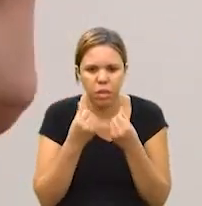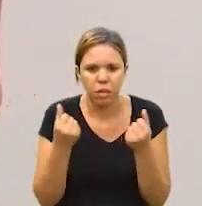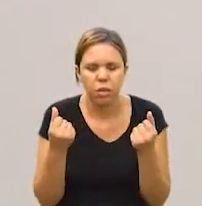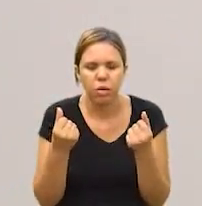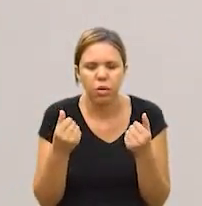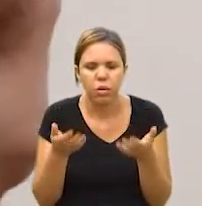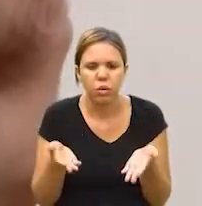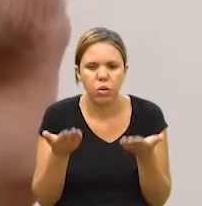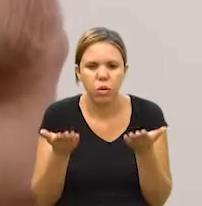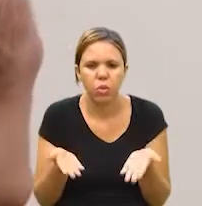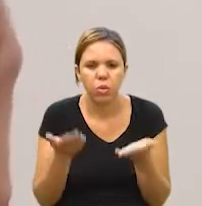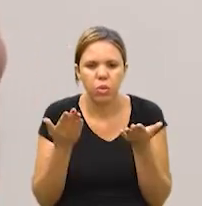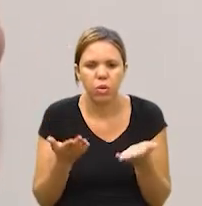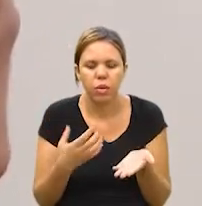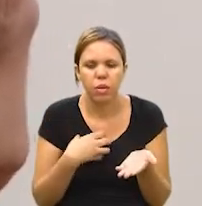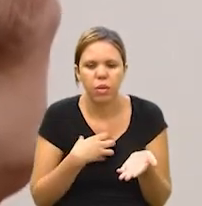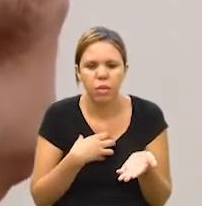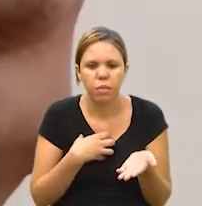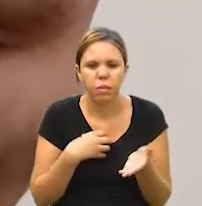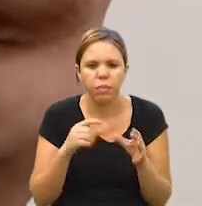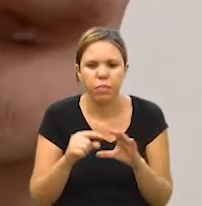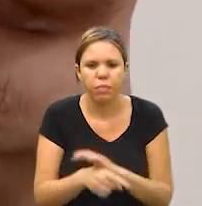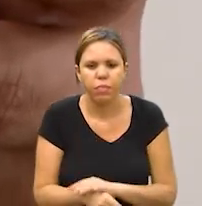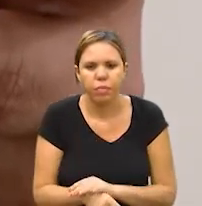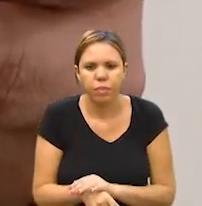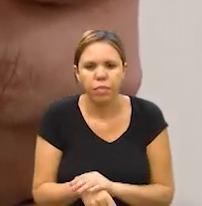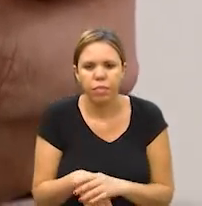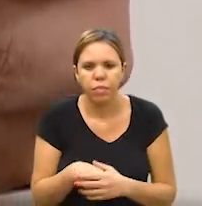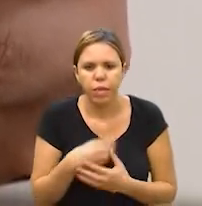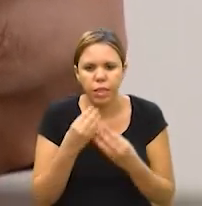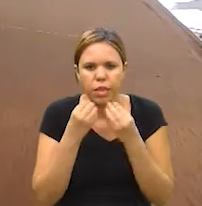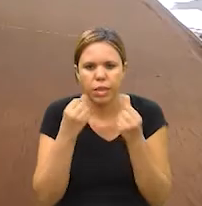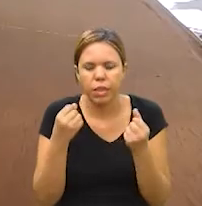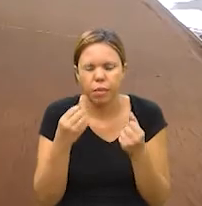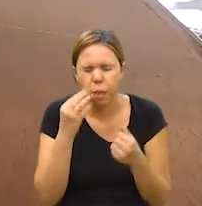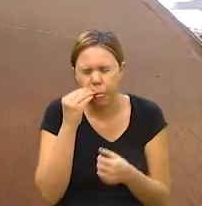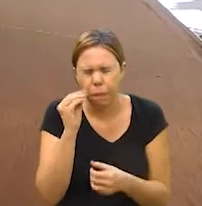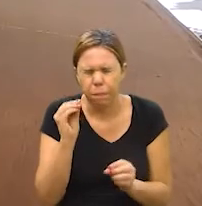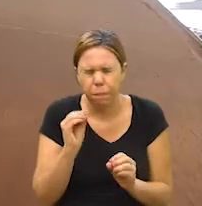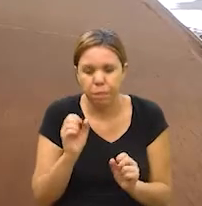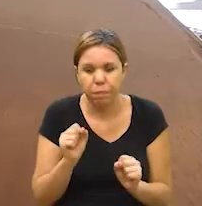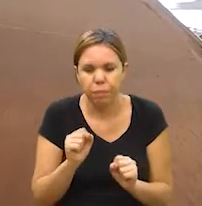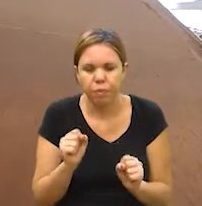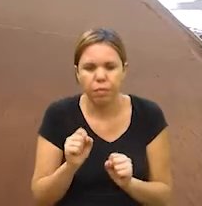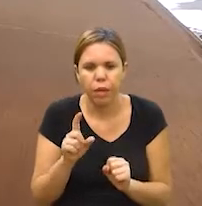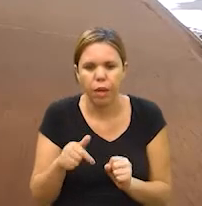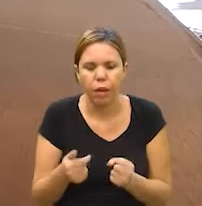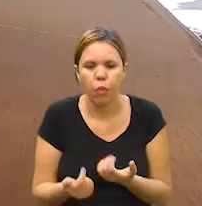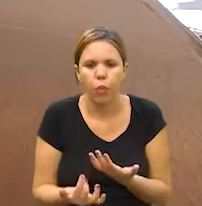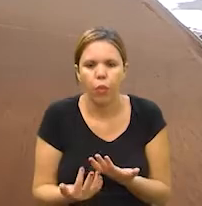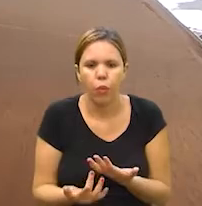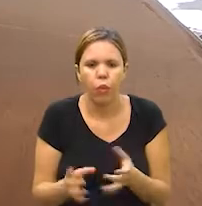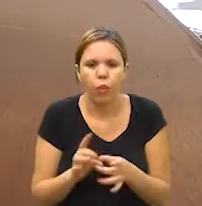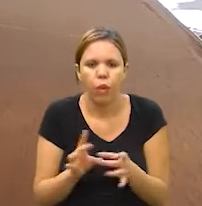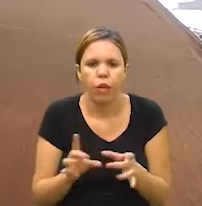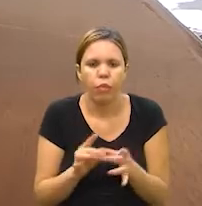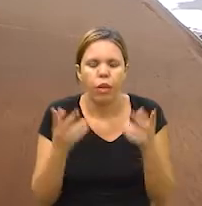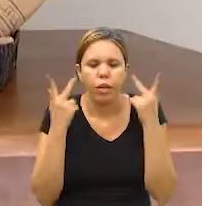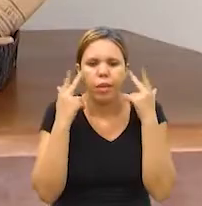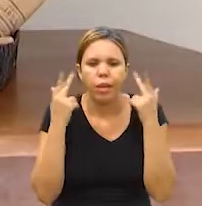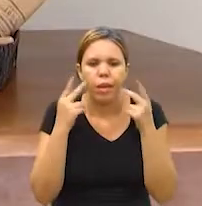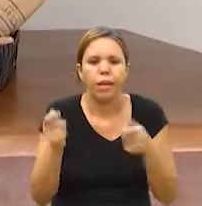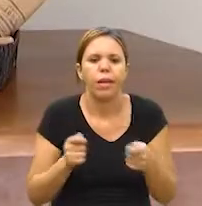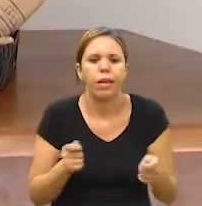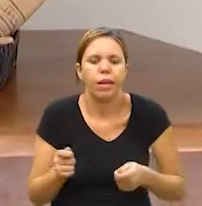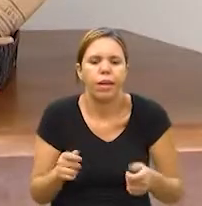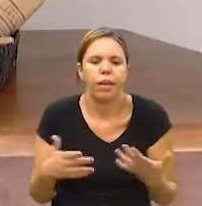um suave. Você sente lá no fundo da boca um suave saborzinho de limão. Uhum. E isso é a fermentação espontânea,